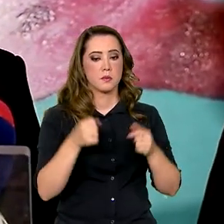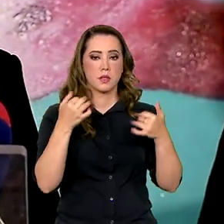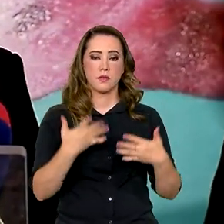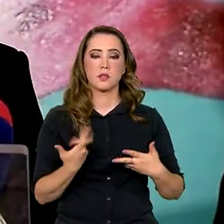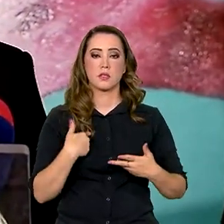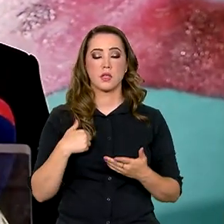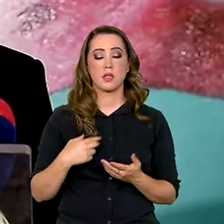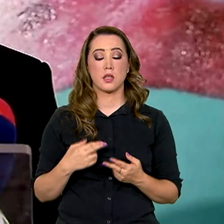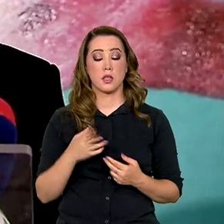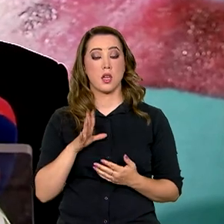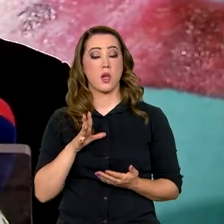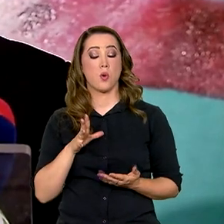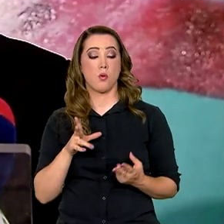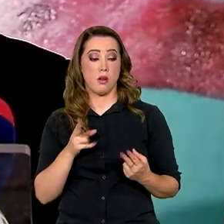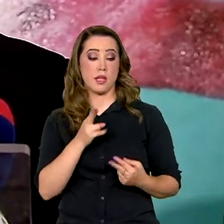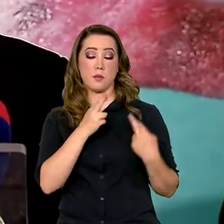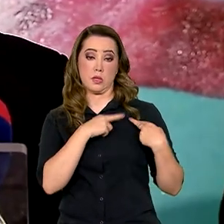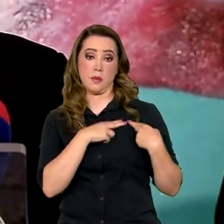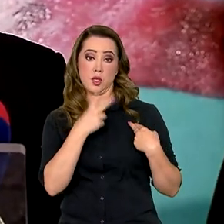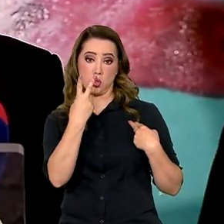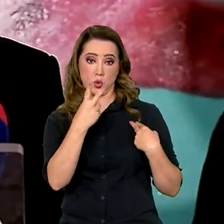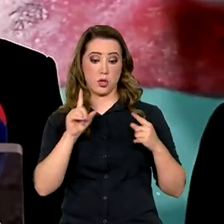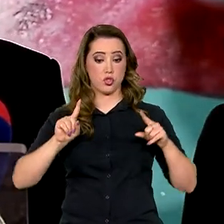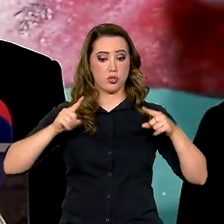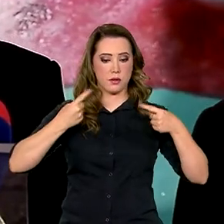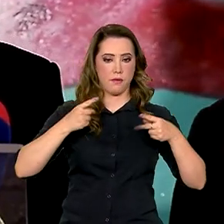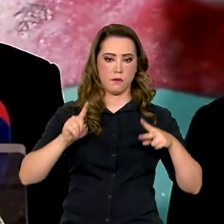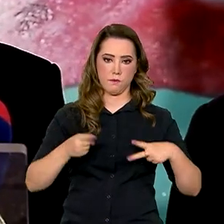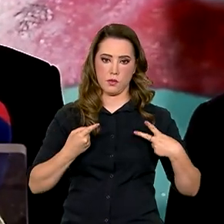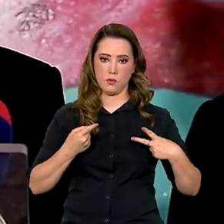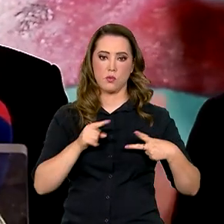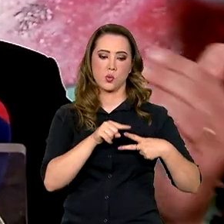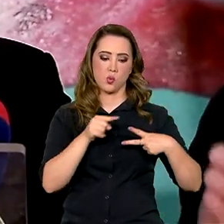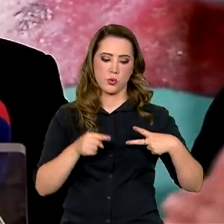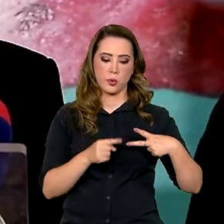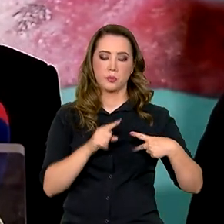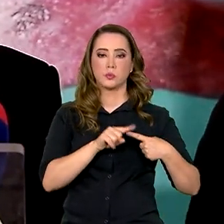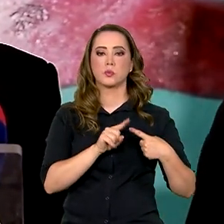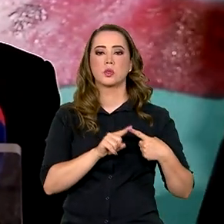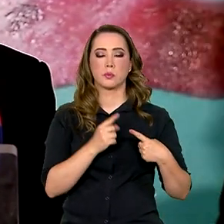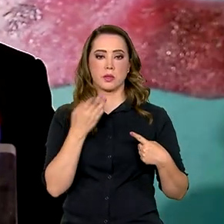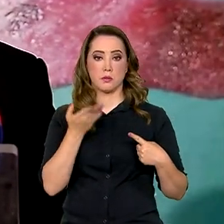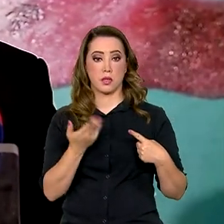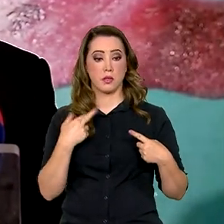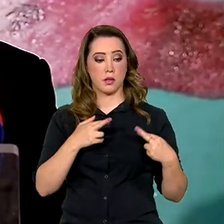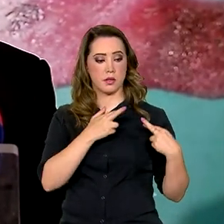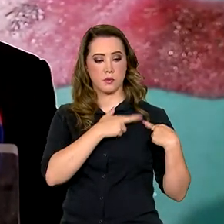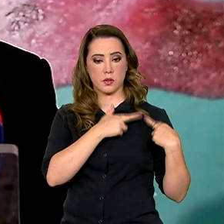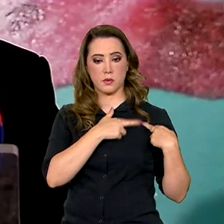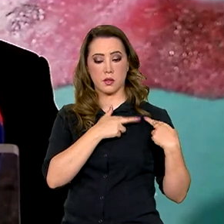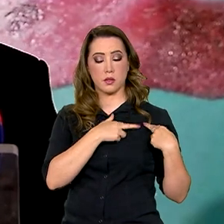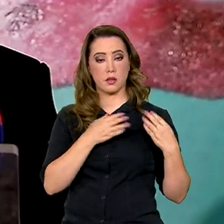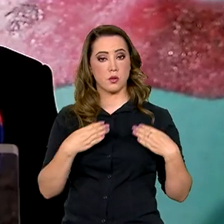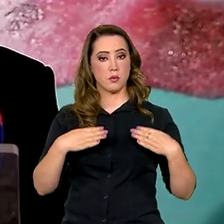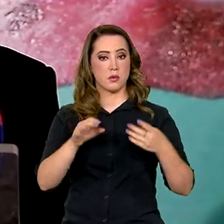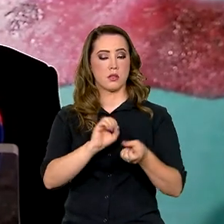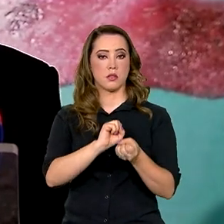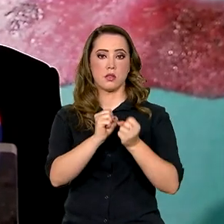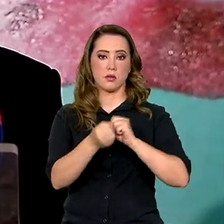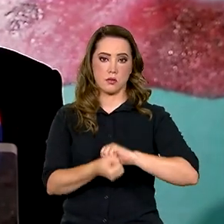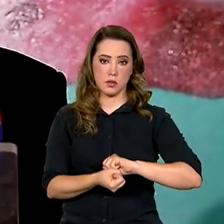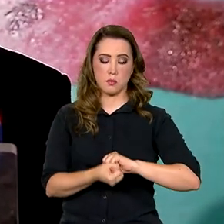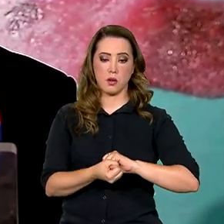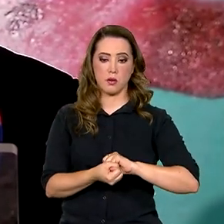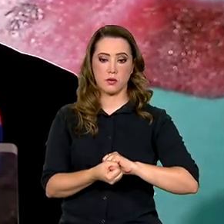duplo primeiro desafio que tenho é de assumir o Ministério do Esporte à frente